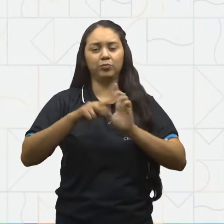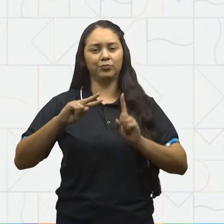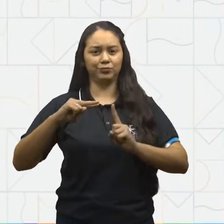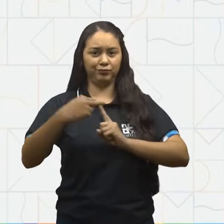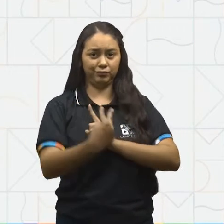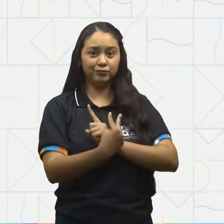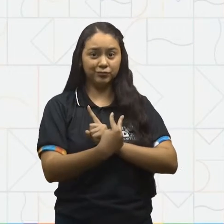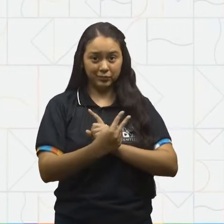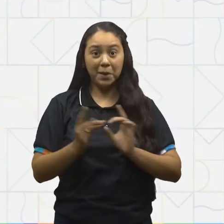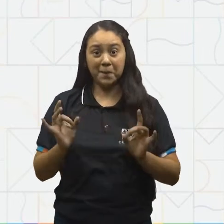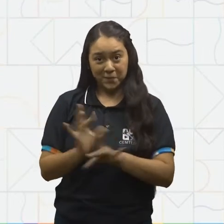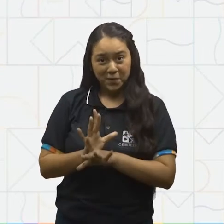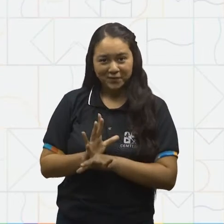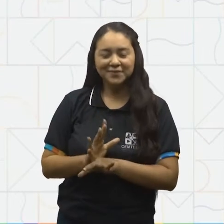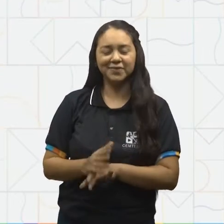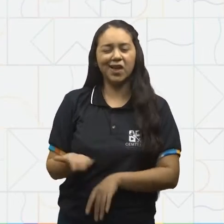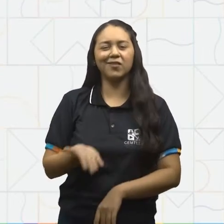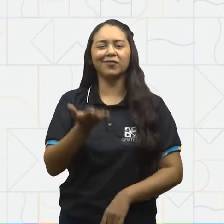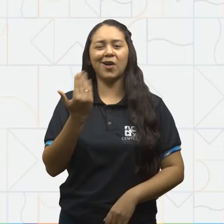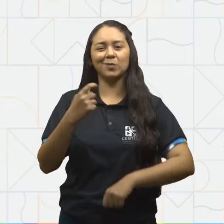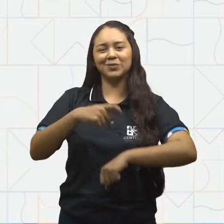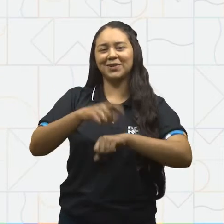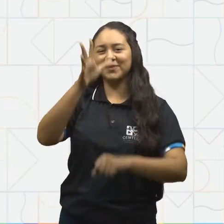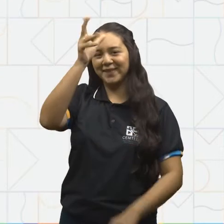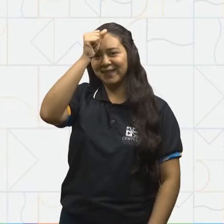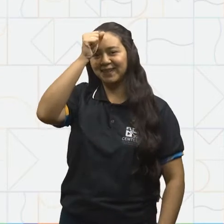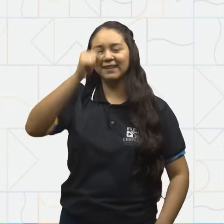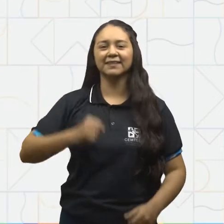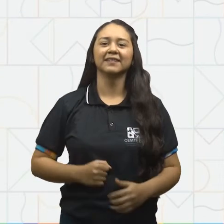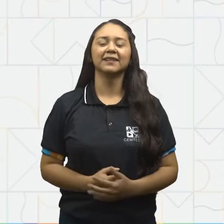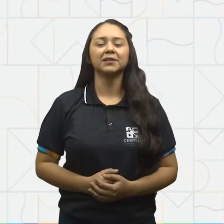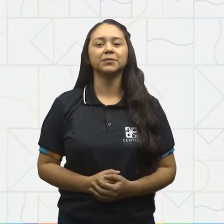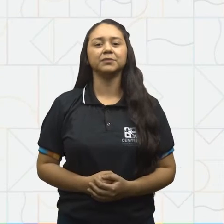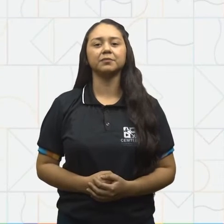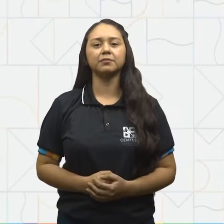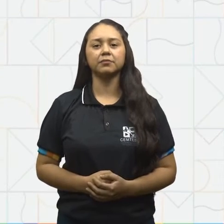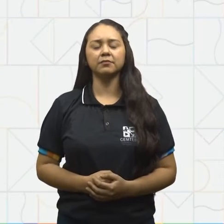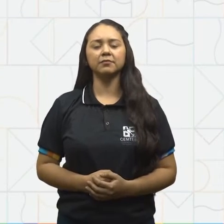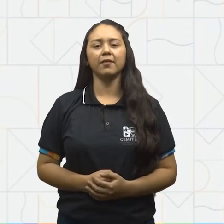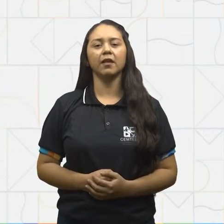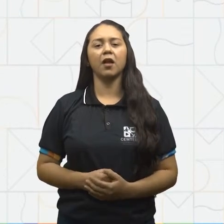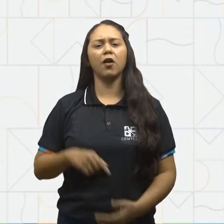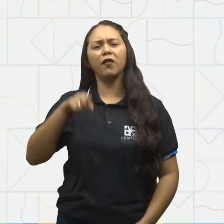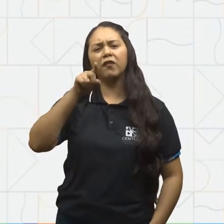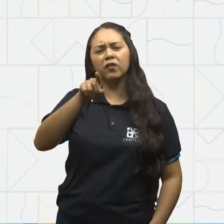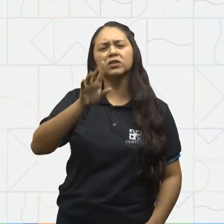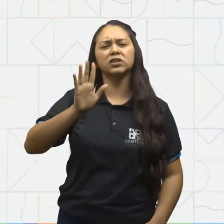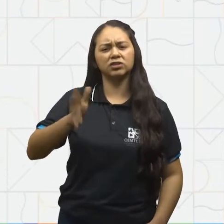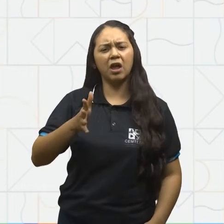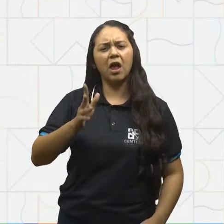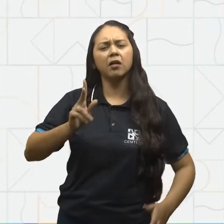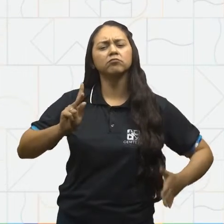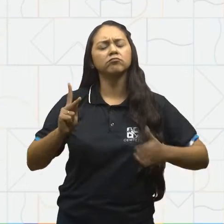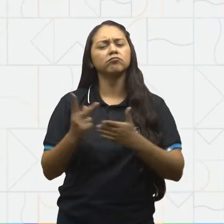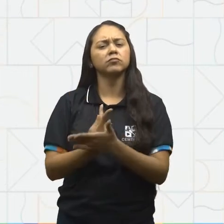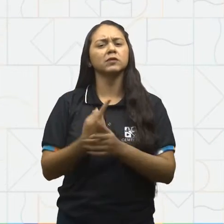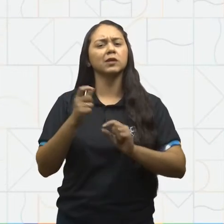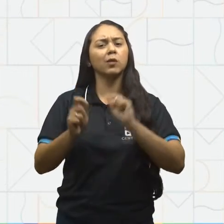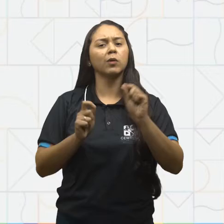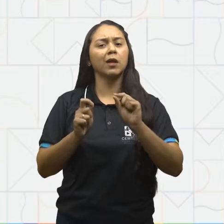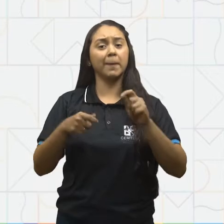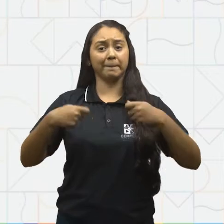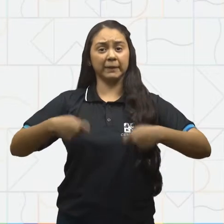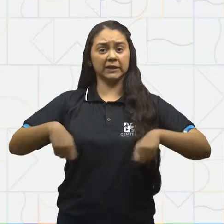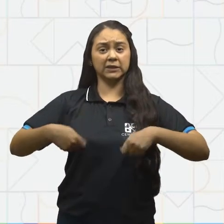vista. Preparado? Então vamos lá para a nossa hora de aprender. Você alguma vez já